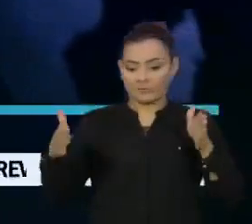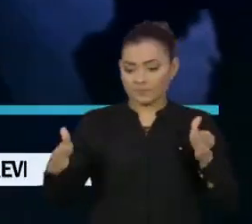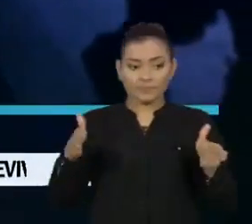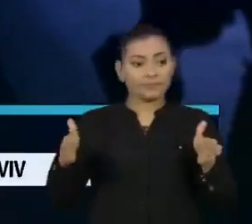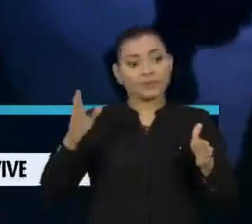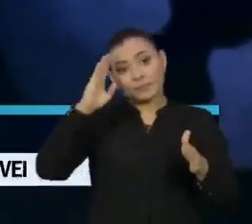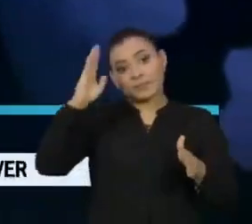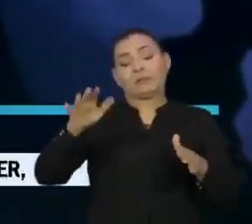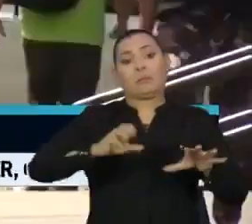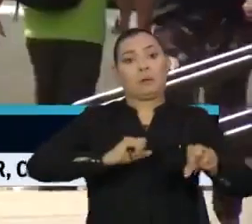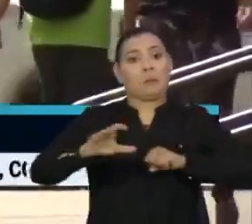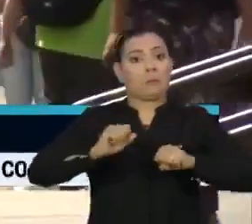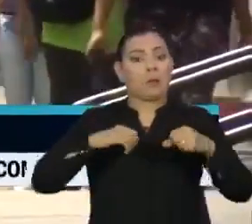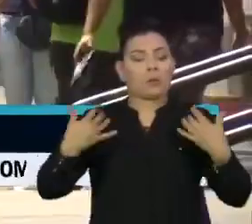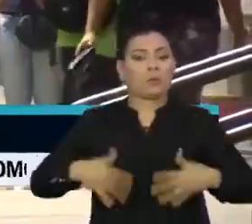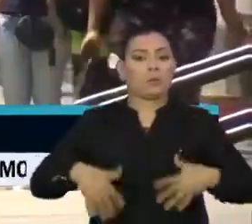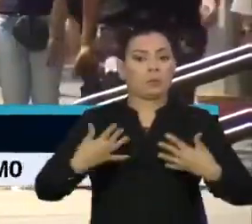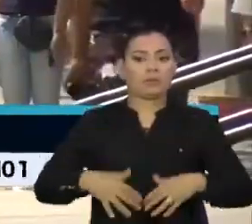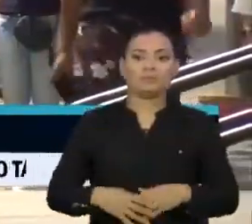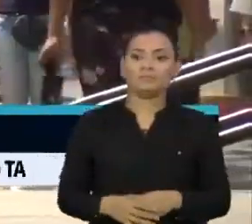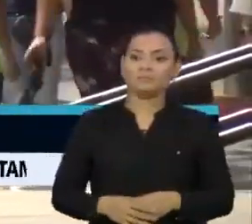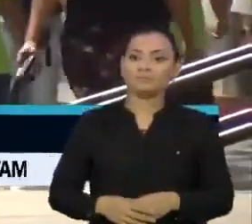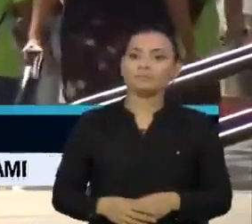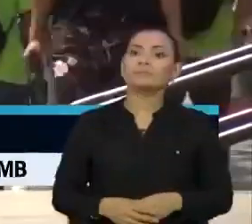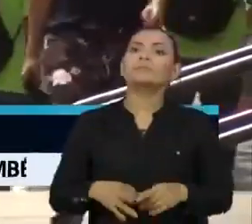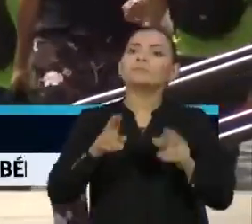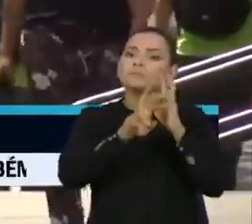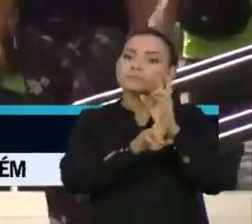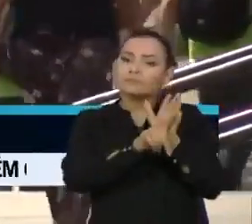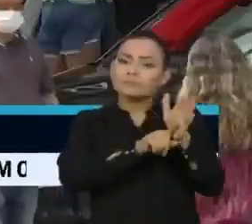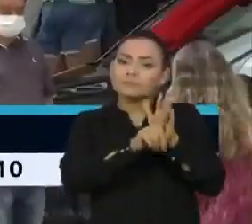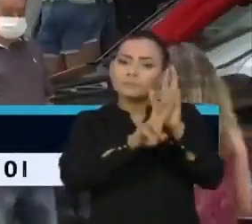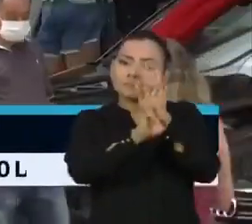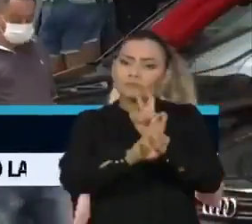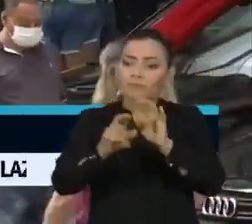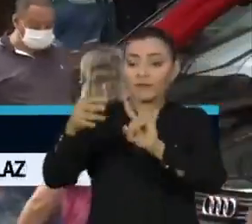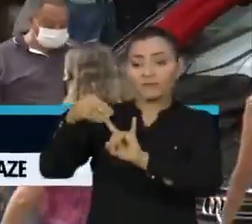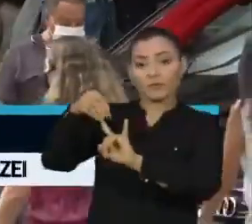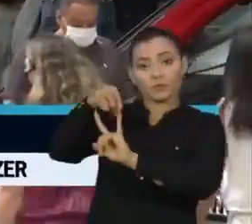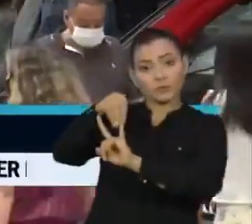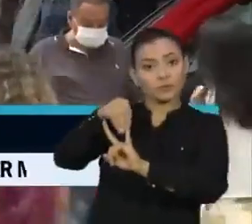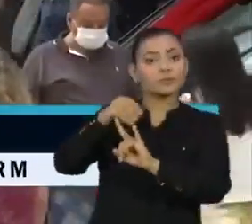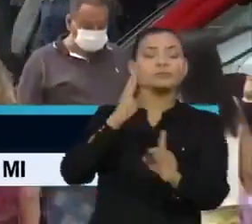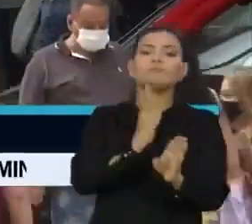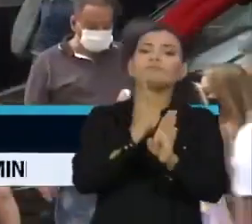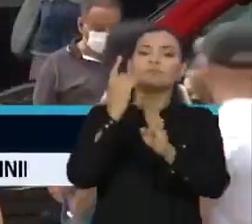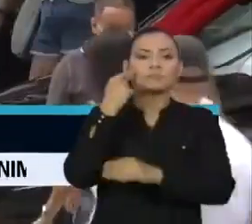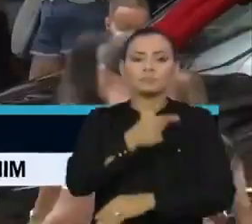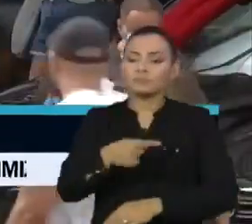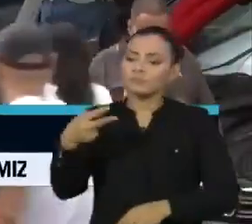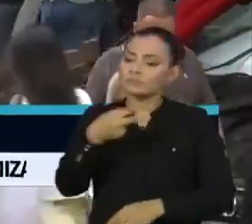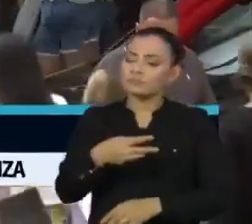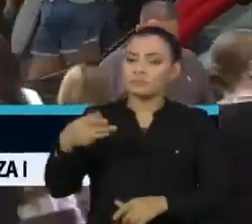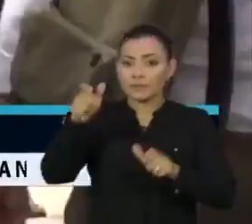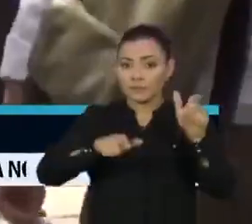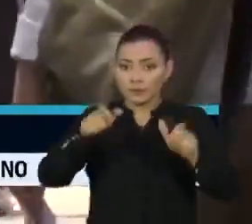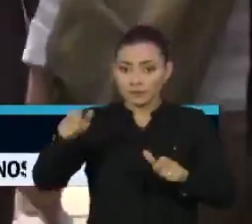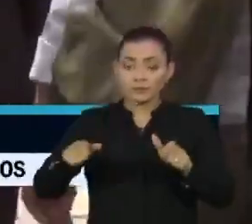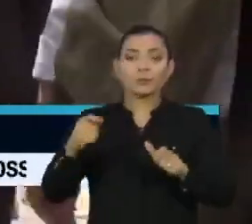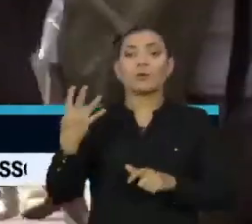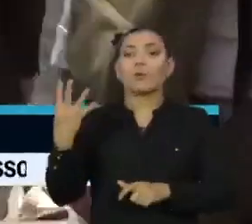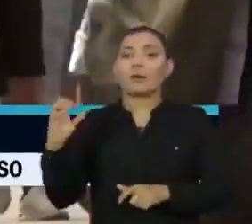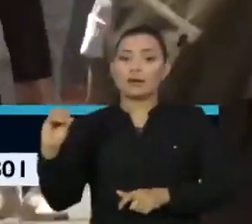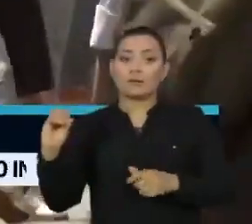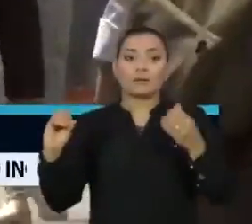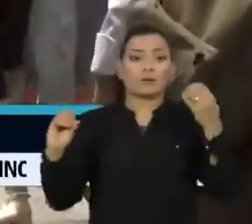as mais atingidas. O boletim do Observatório da Fiocruz revela que a média semanal de pessoas entre 40